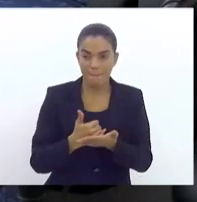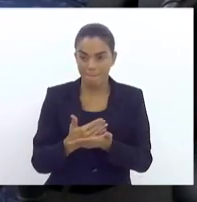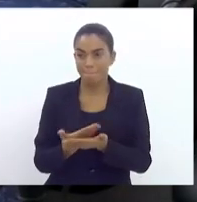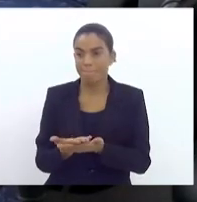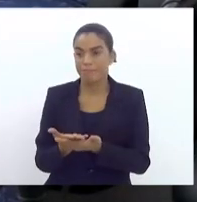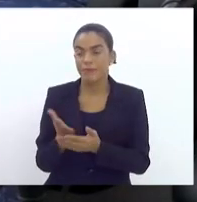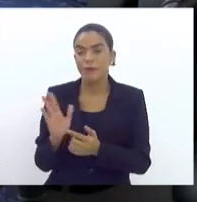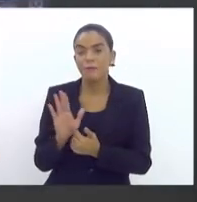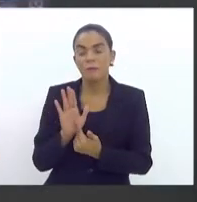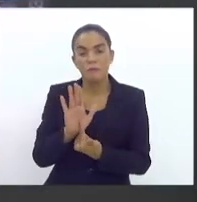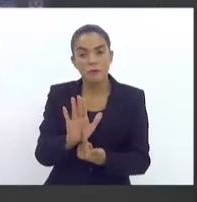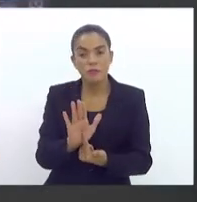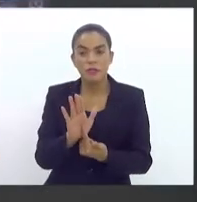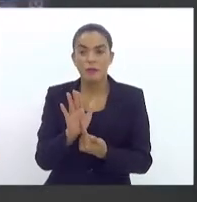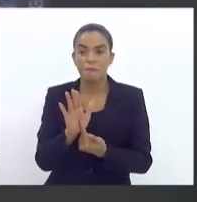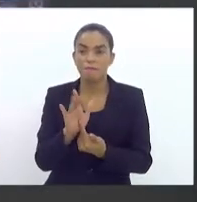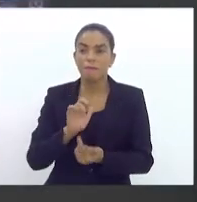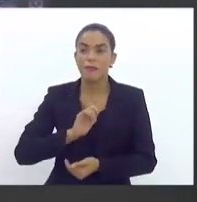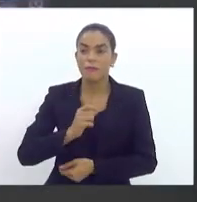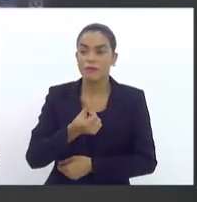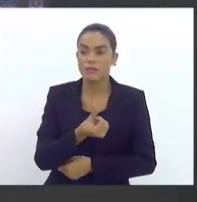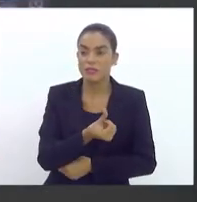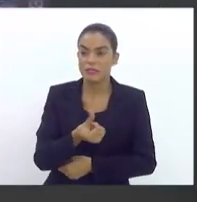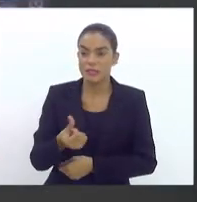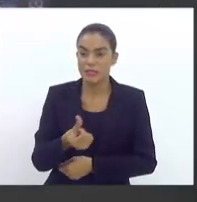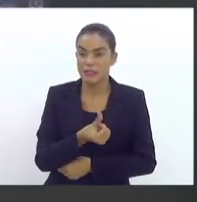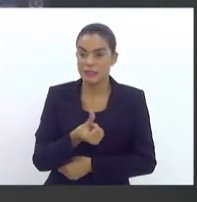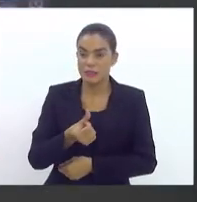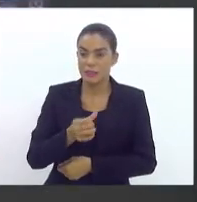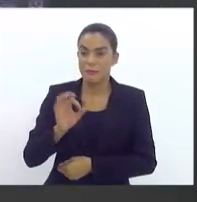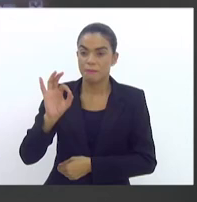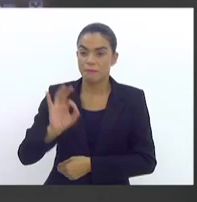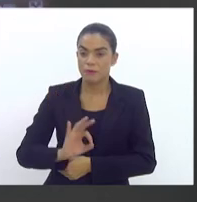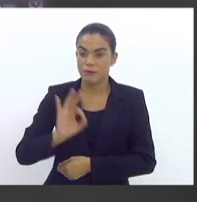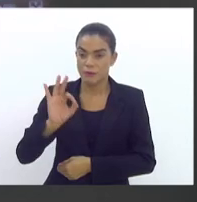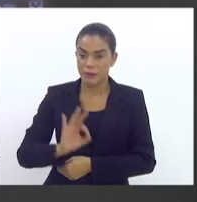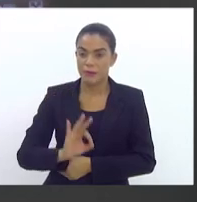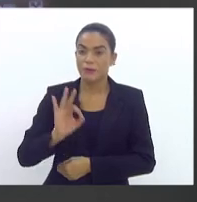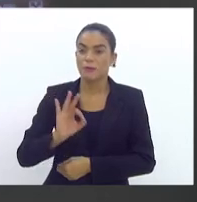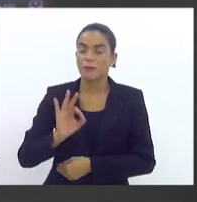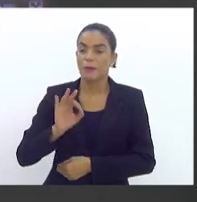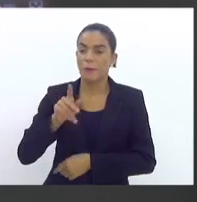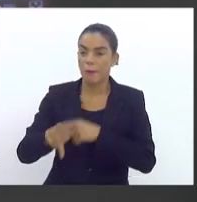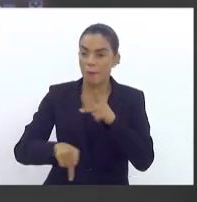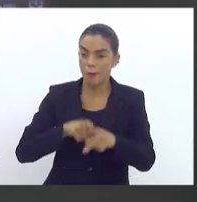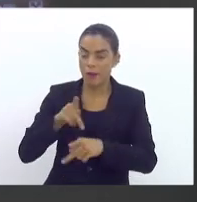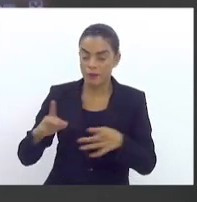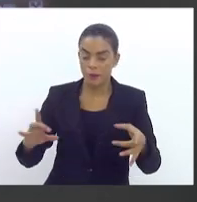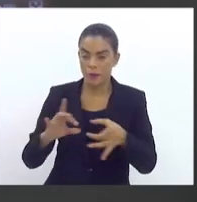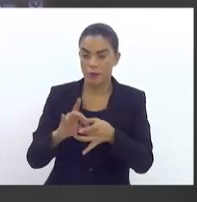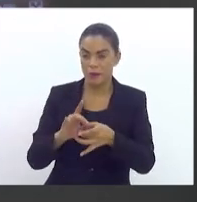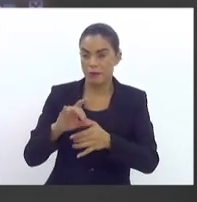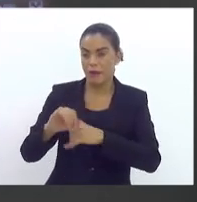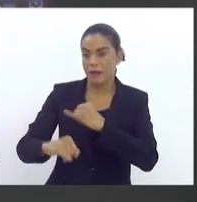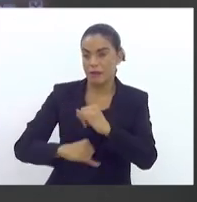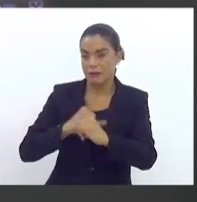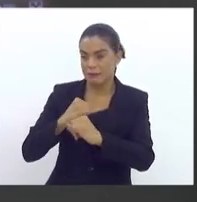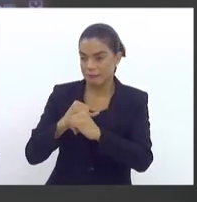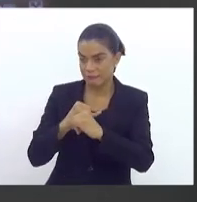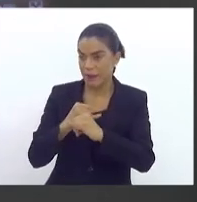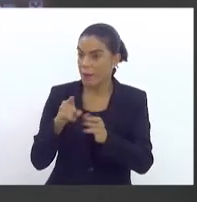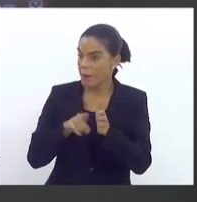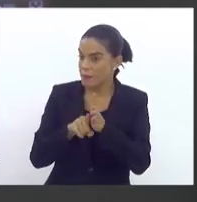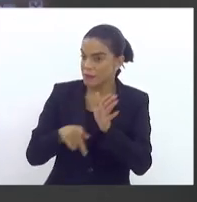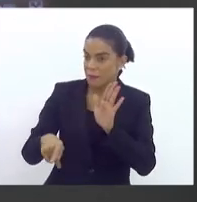para a gente contextualizar nós temos 66 66% da população mundial conectada à Internet é uma pesquisa da